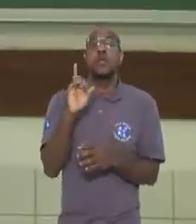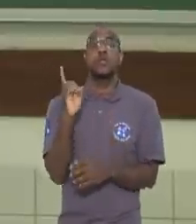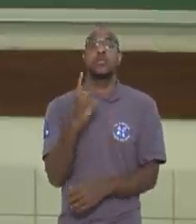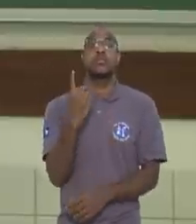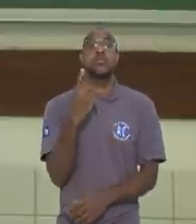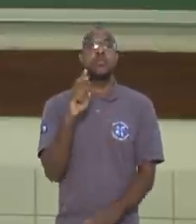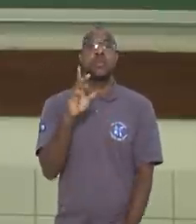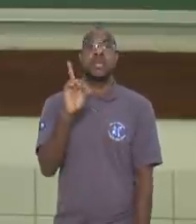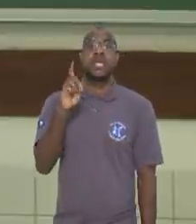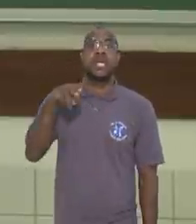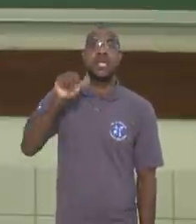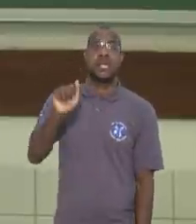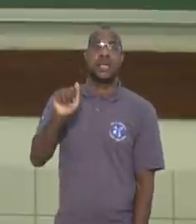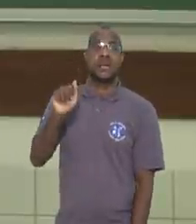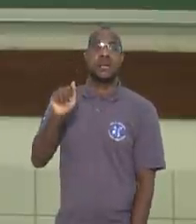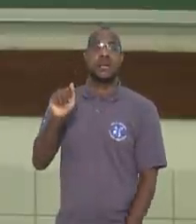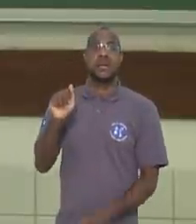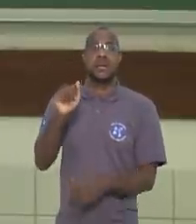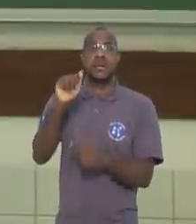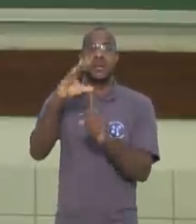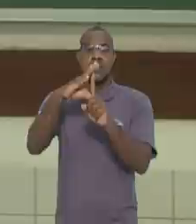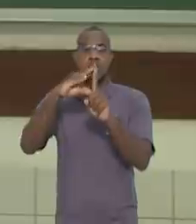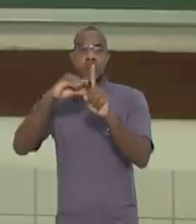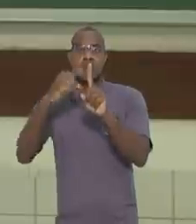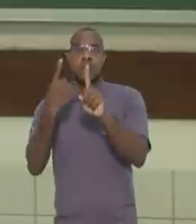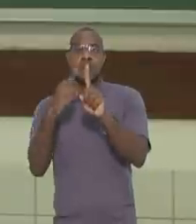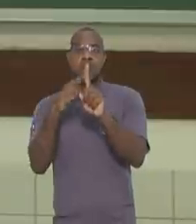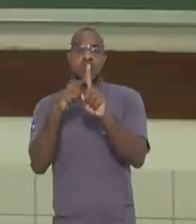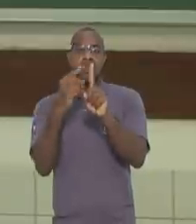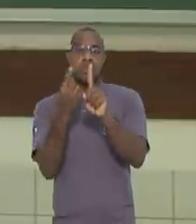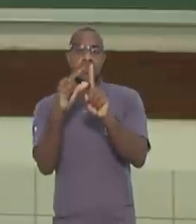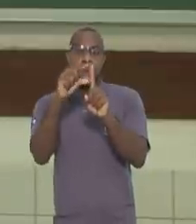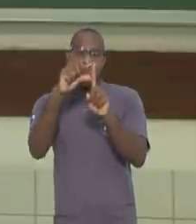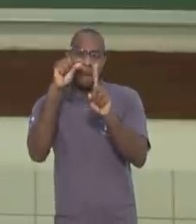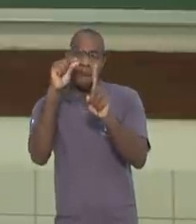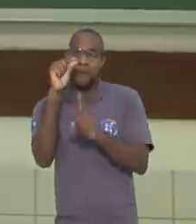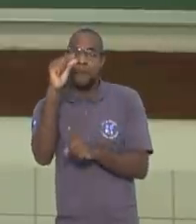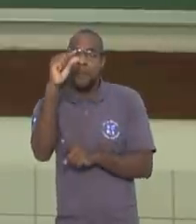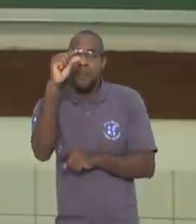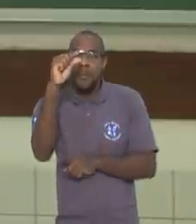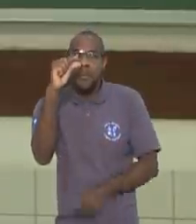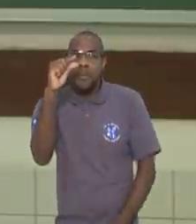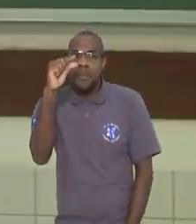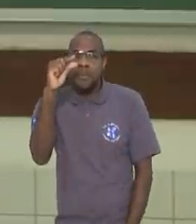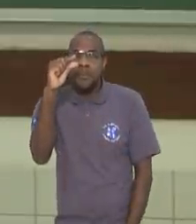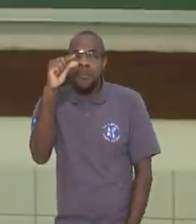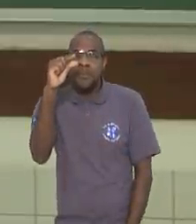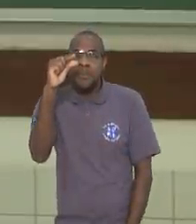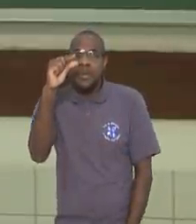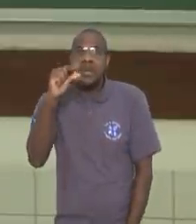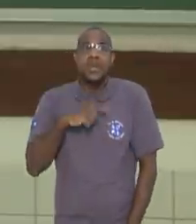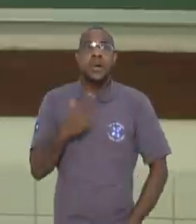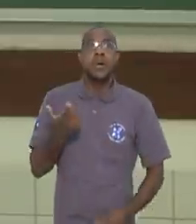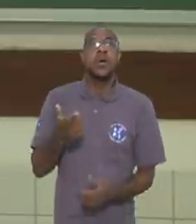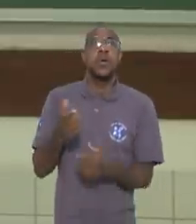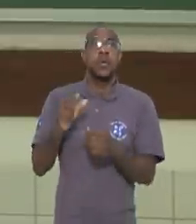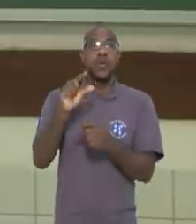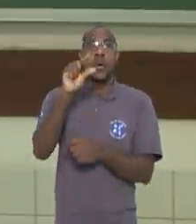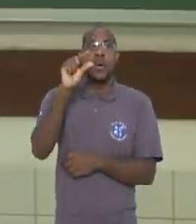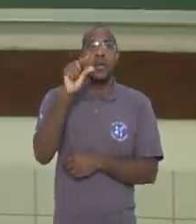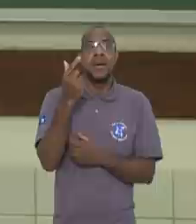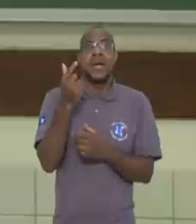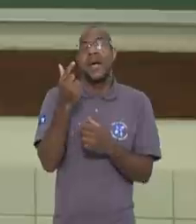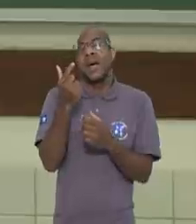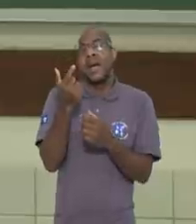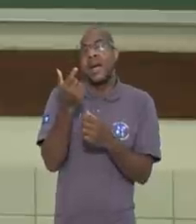que recebeu esse outro pedaço de genético ali. O organismo transgênico é o organismo total, é ele inteiro. Tá? Então,